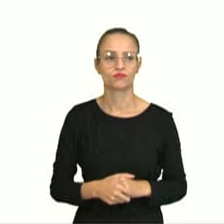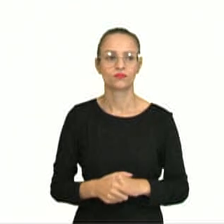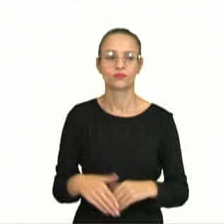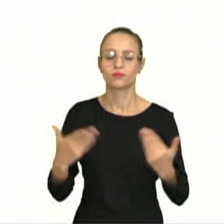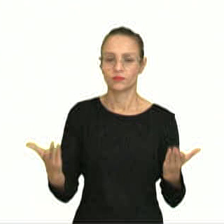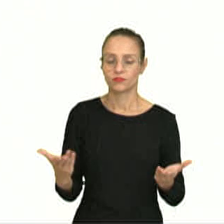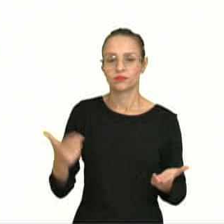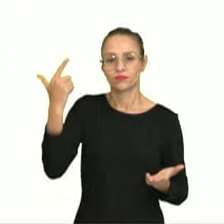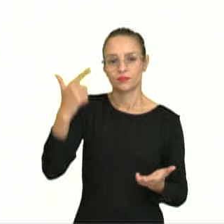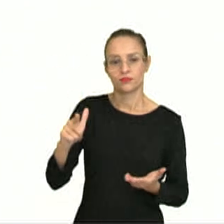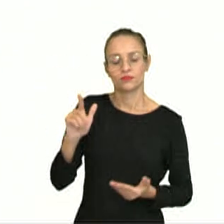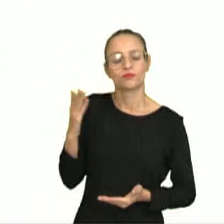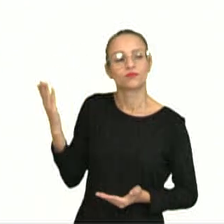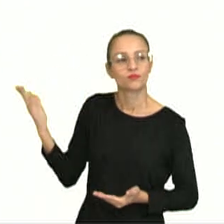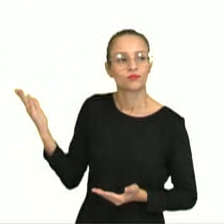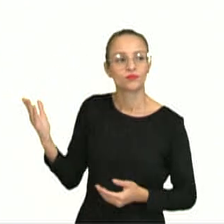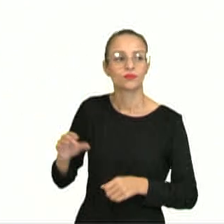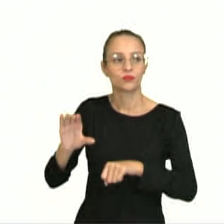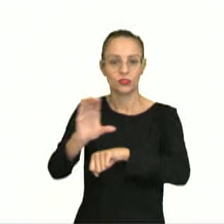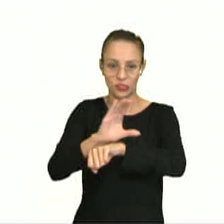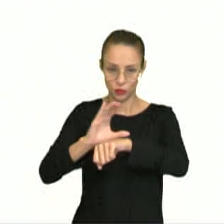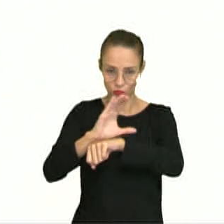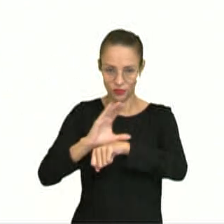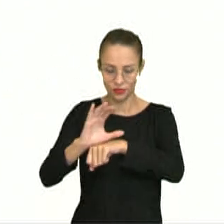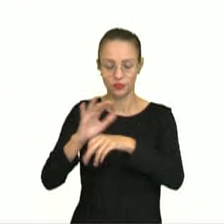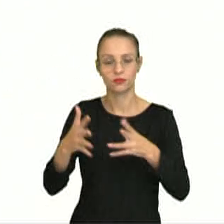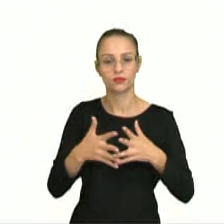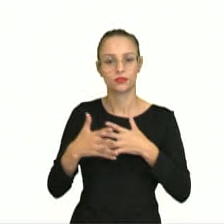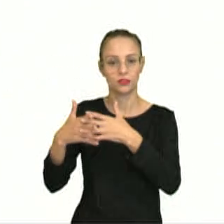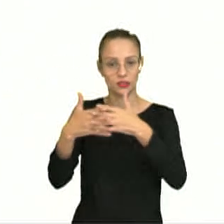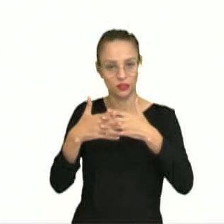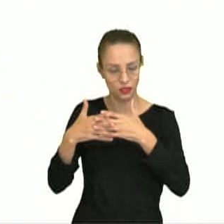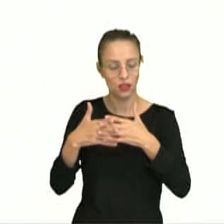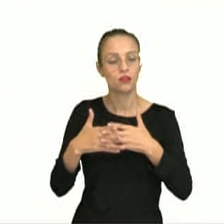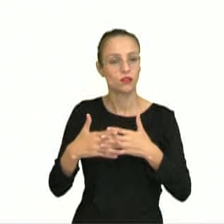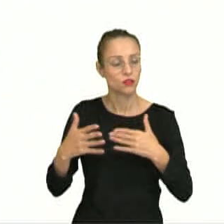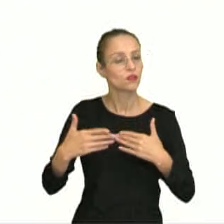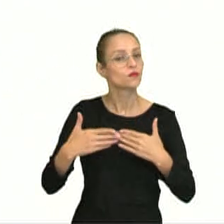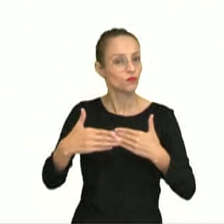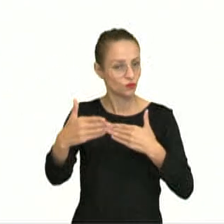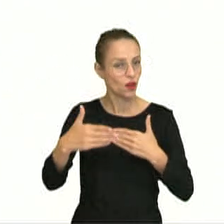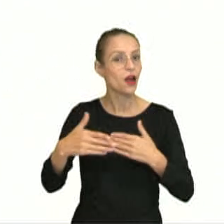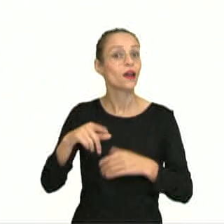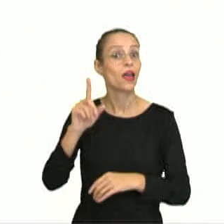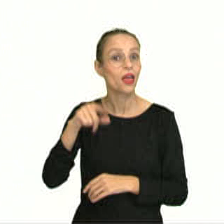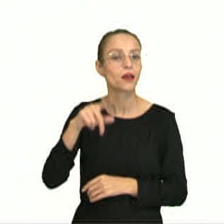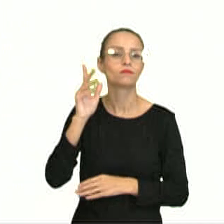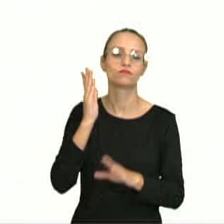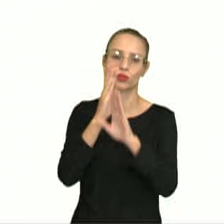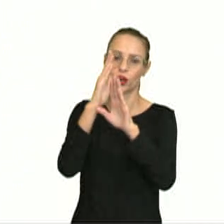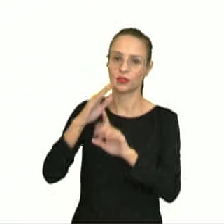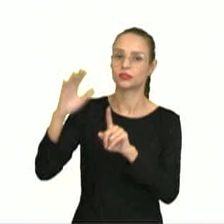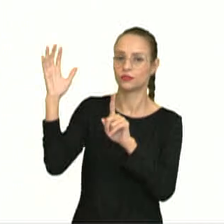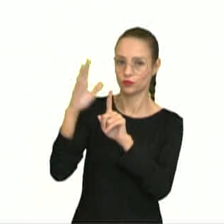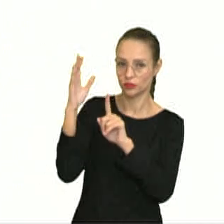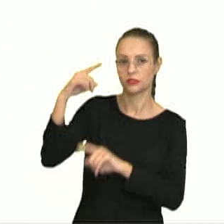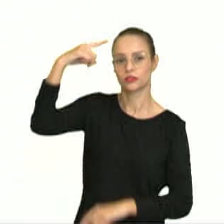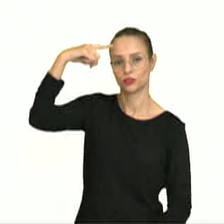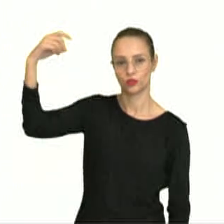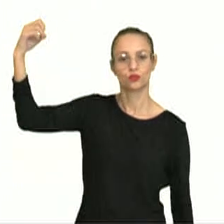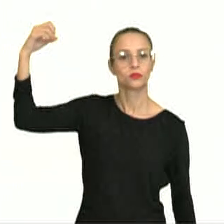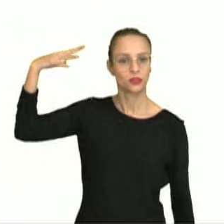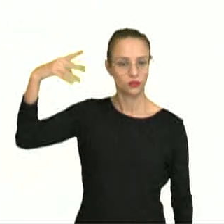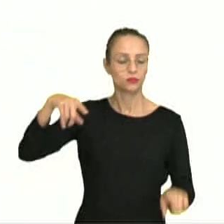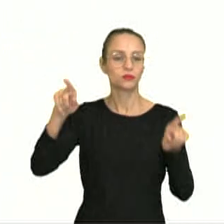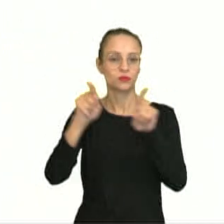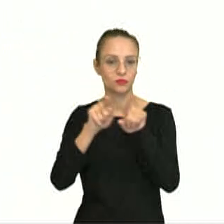Então, mais uma vez, né, a Constituição desses Estados Unidos vai ser bastante influenciada pelo Iluminismo,